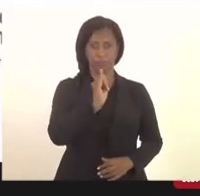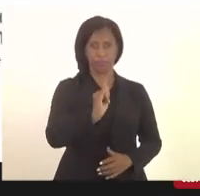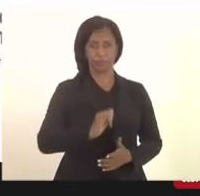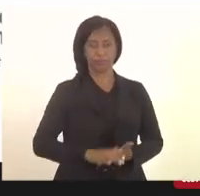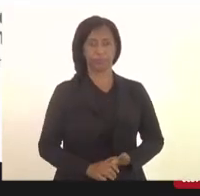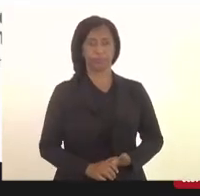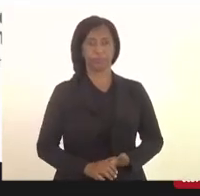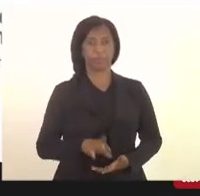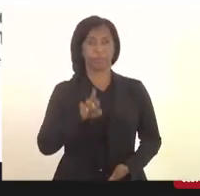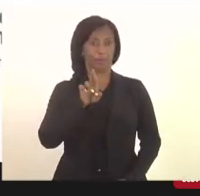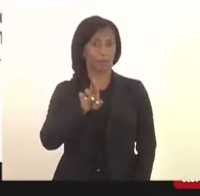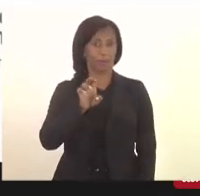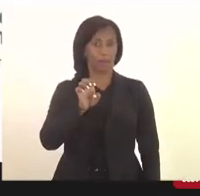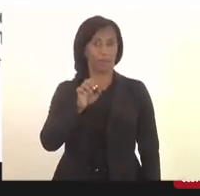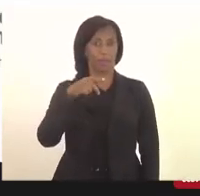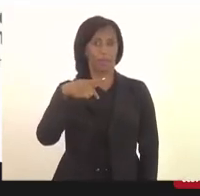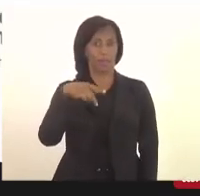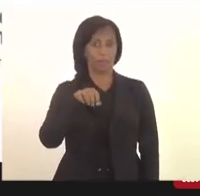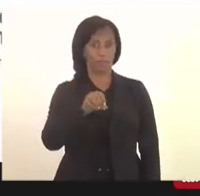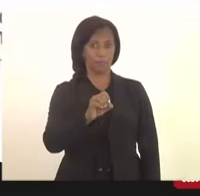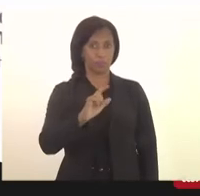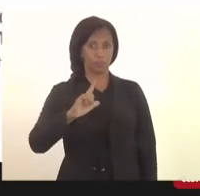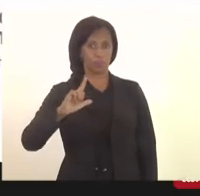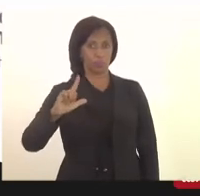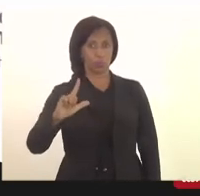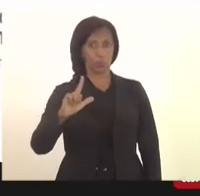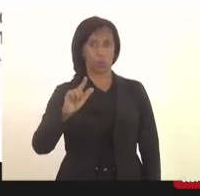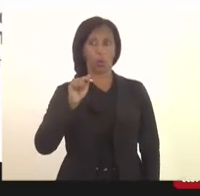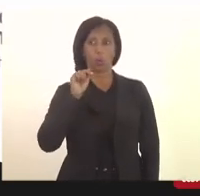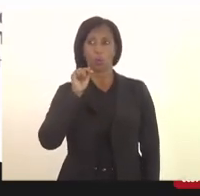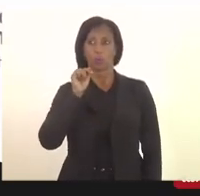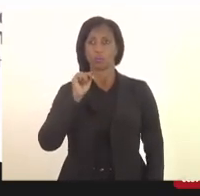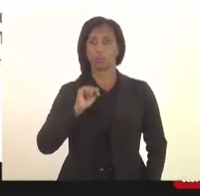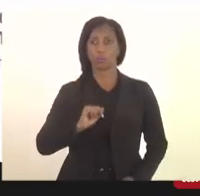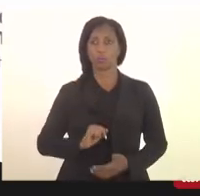A Repsol fornece energia de diferentes fontes,